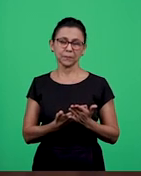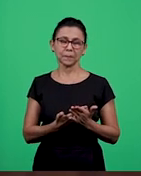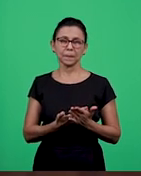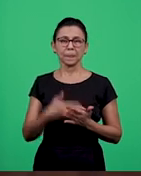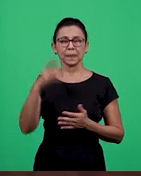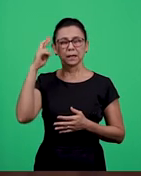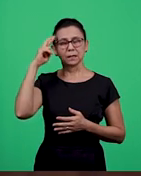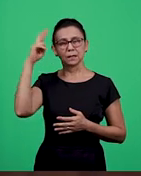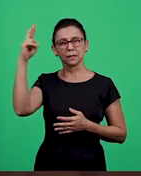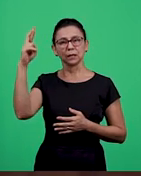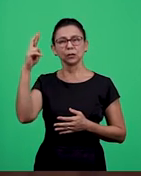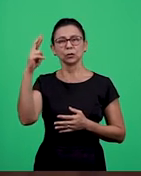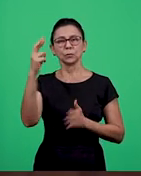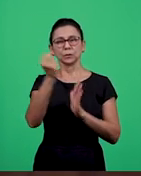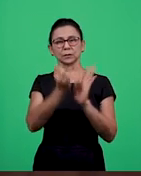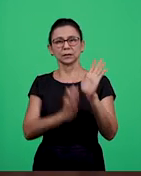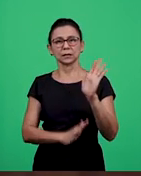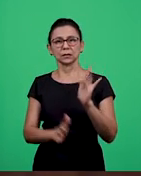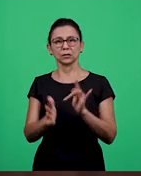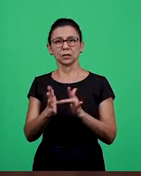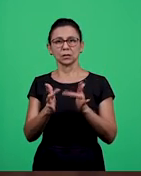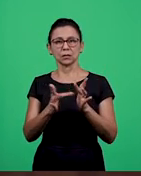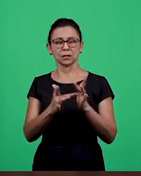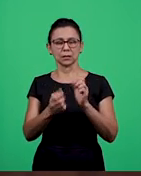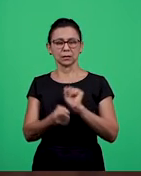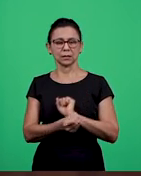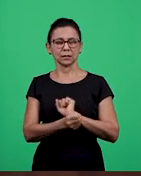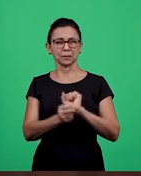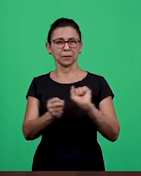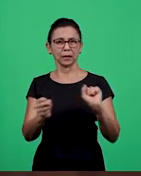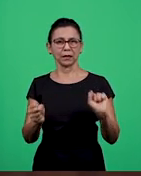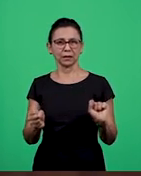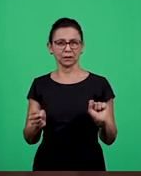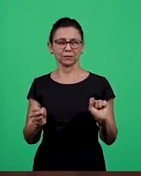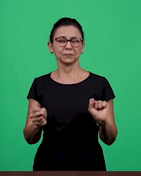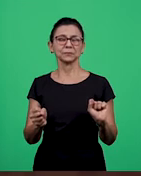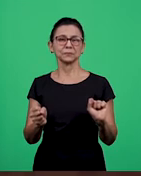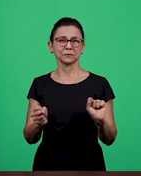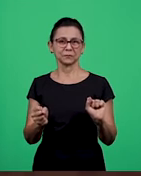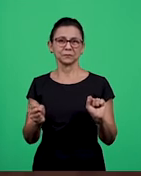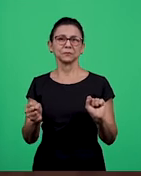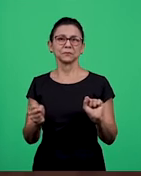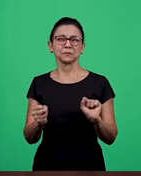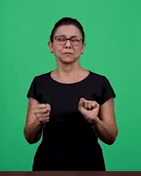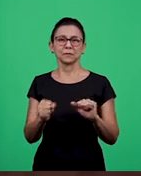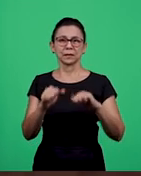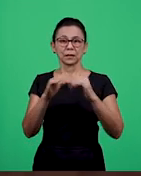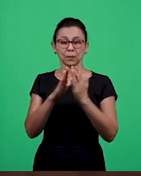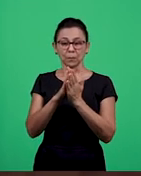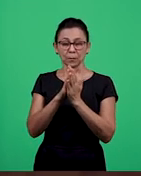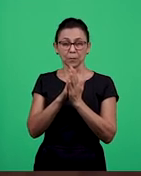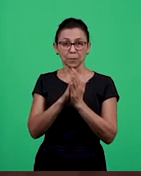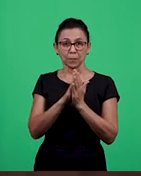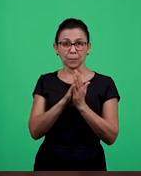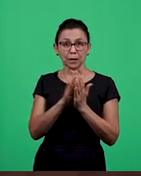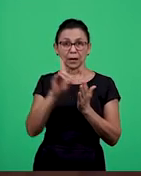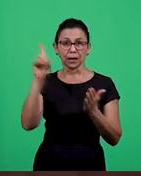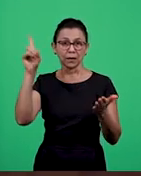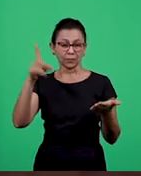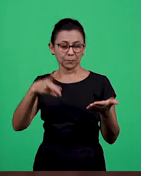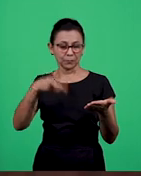do sangue de Jesus, que possamos estar com os nossos corações abertos para aprender da